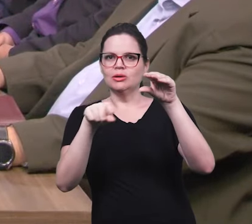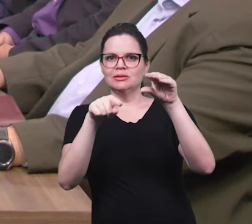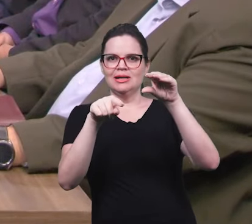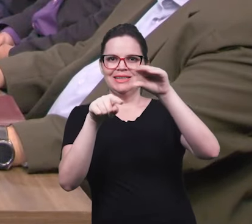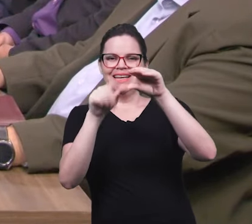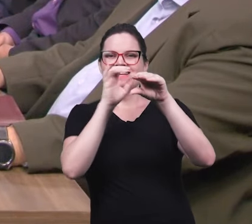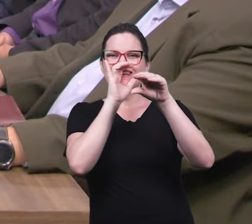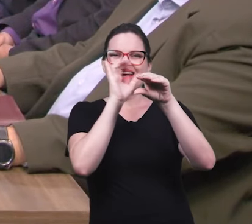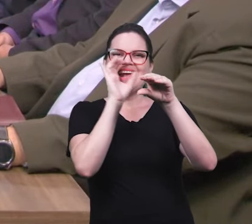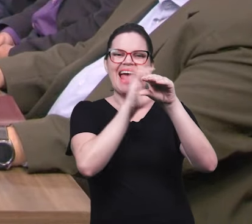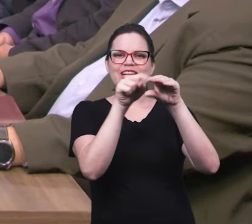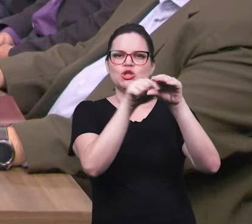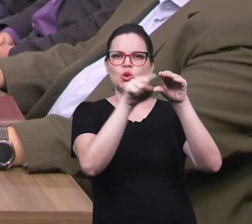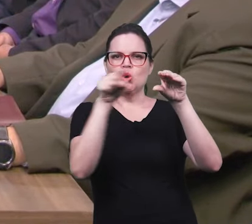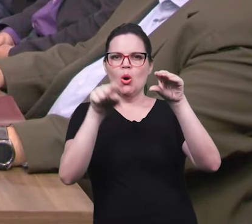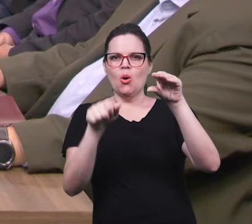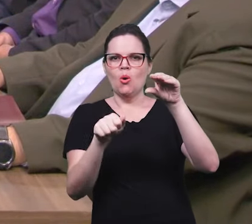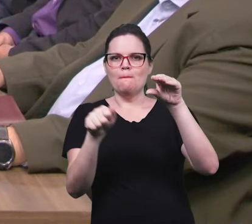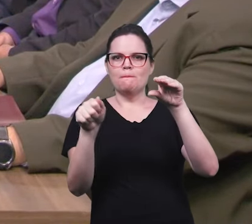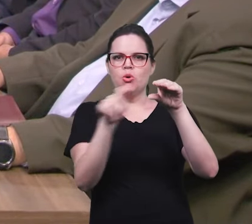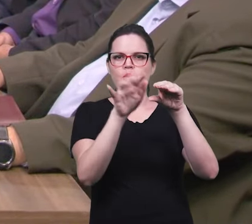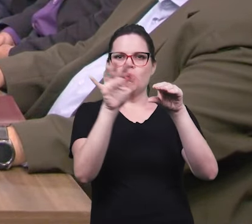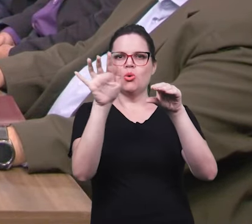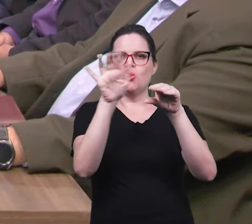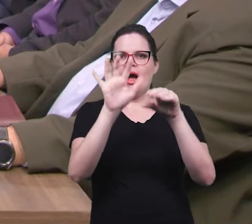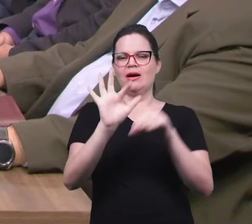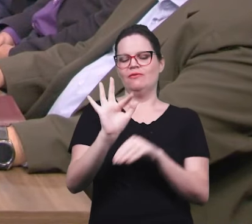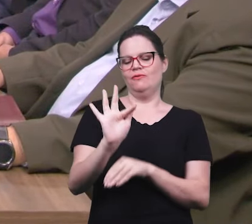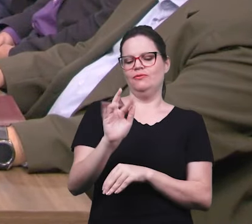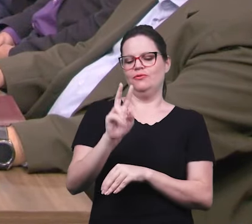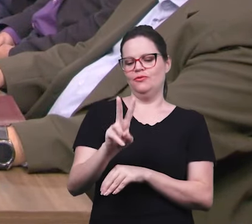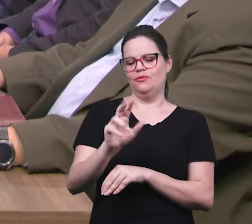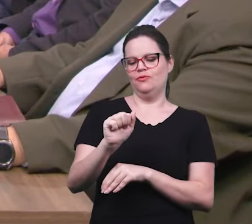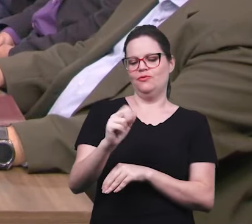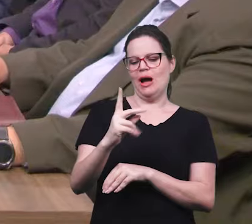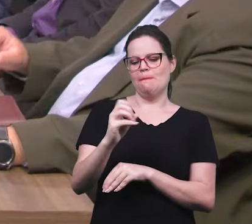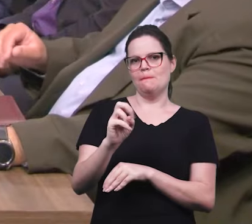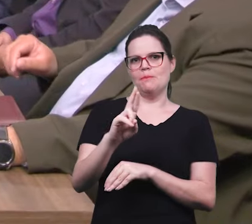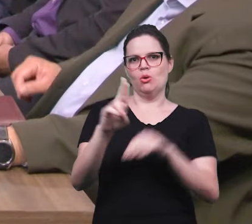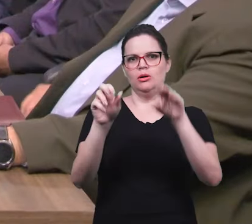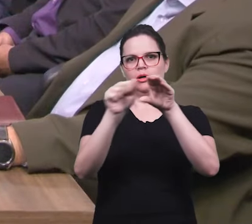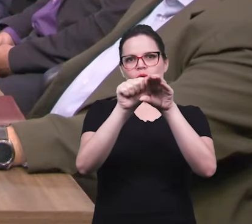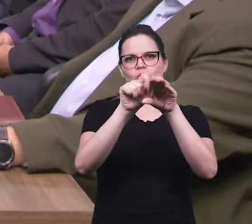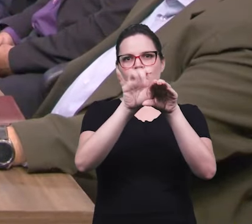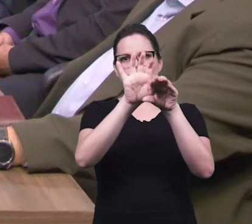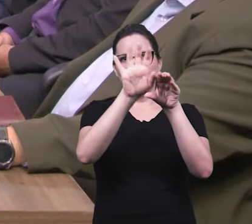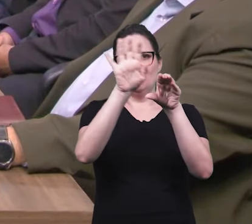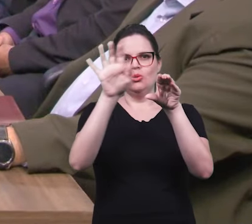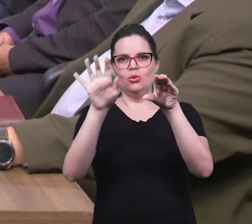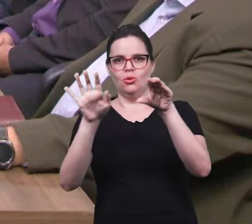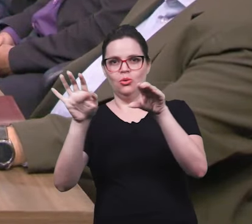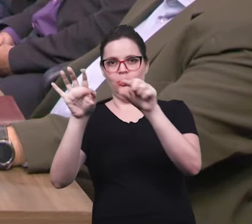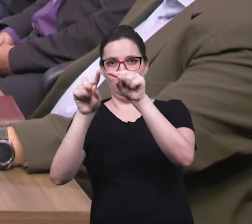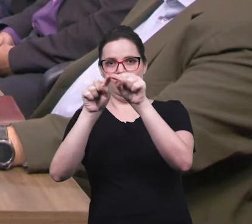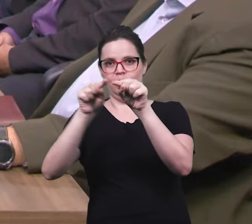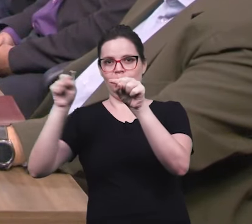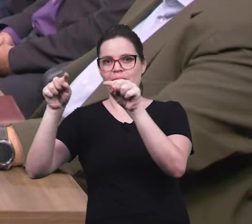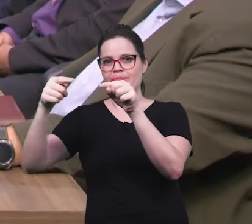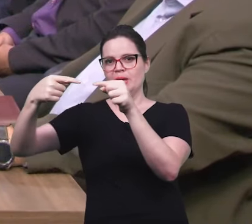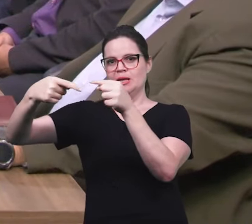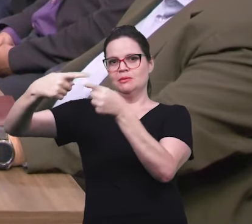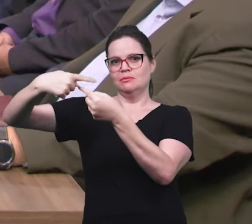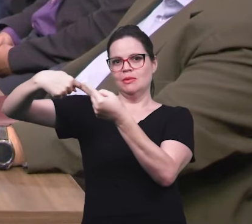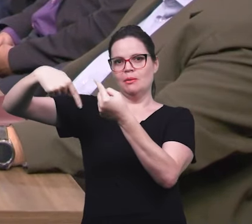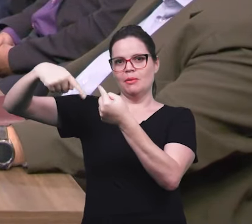vapor, e ela é conduzida às palhetas do gerador, que é a turbina, né? Ali essas palhetas giram,